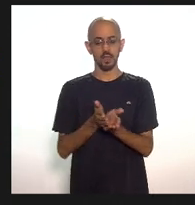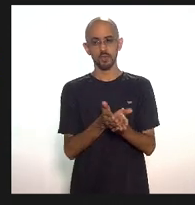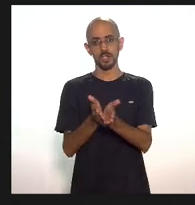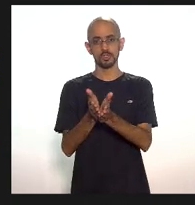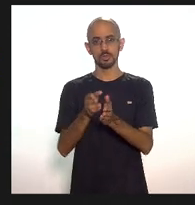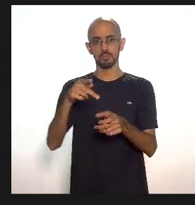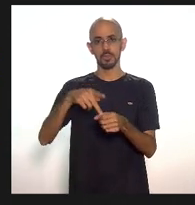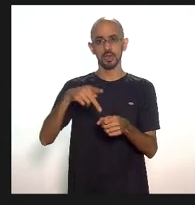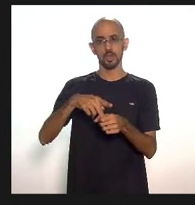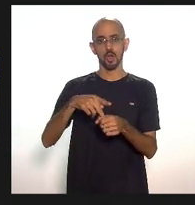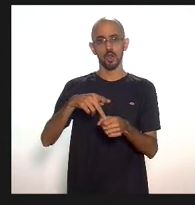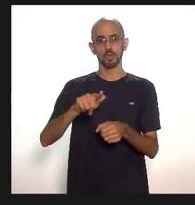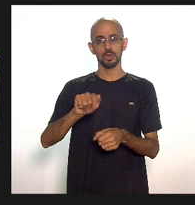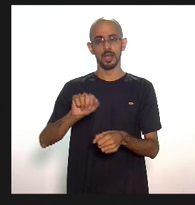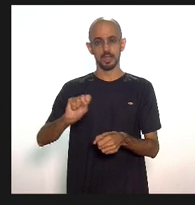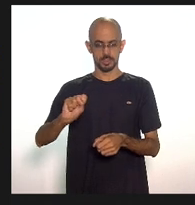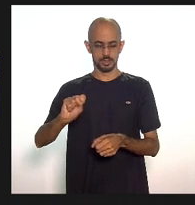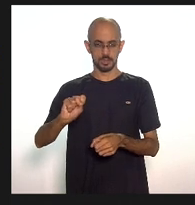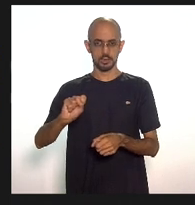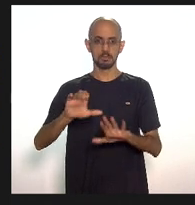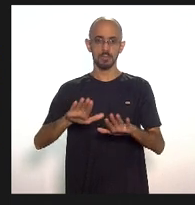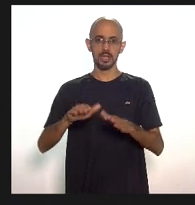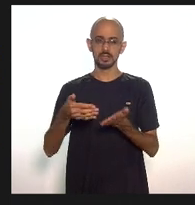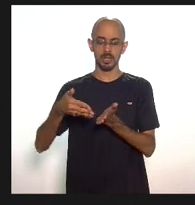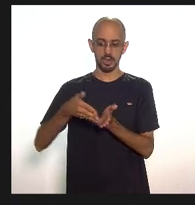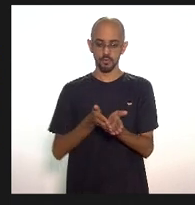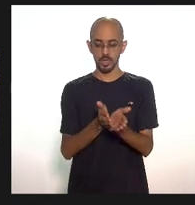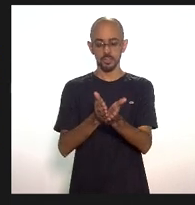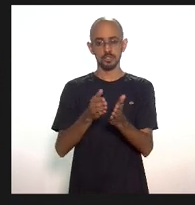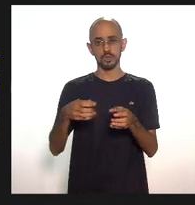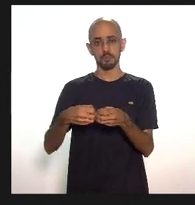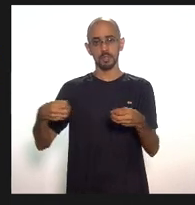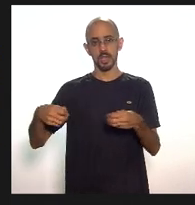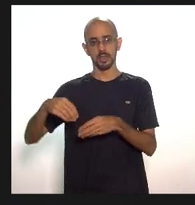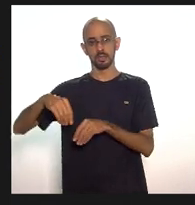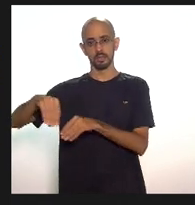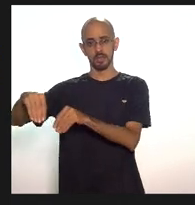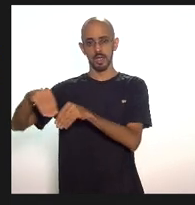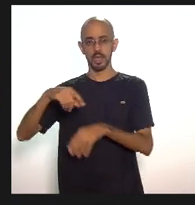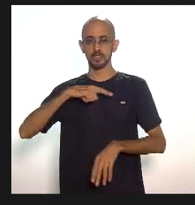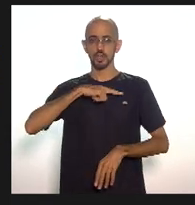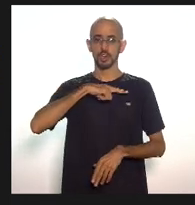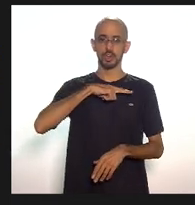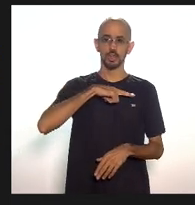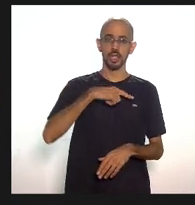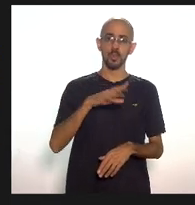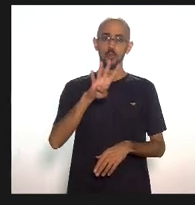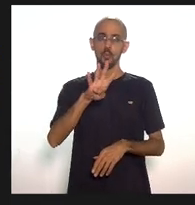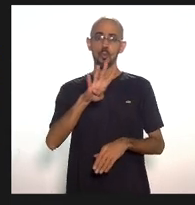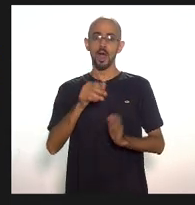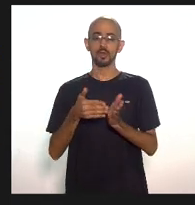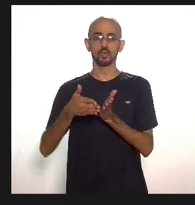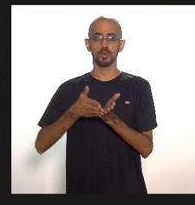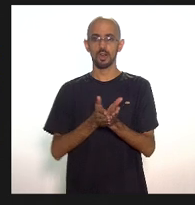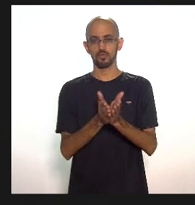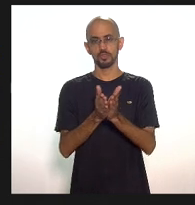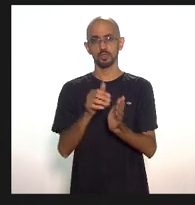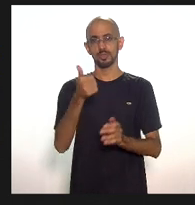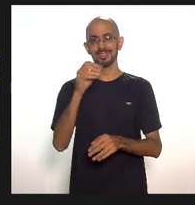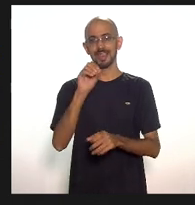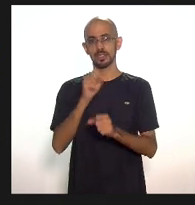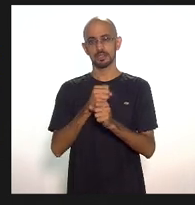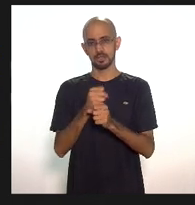e gás. Mas na de cabotagem nós temos um número de 4 navios nos últimos 10 anos.